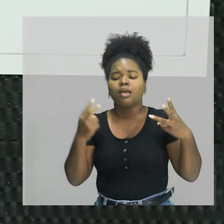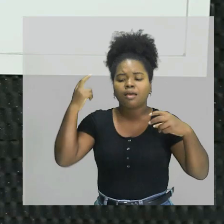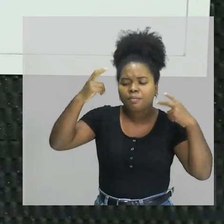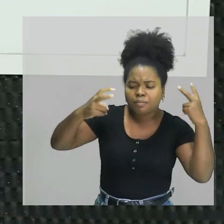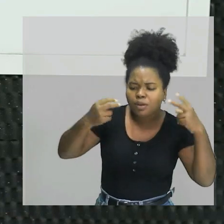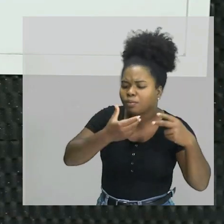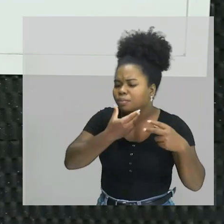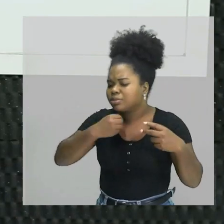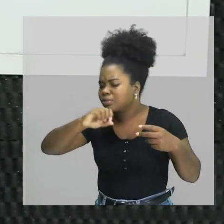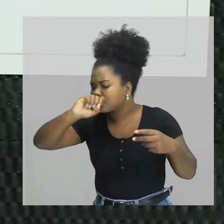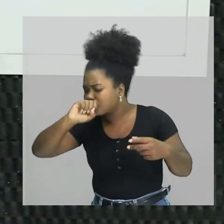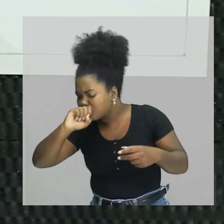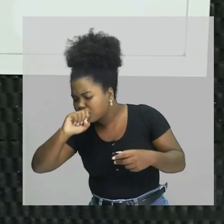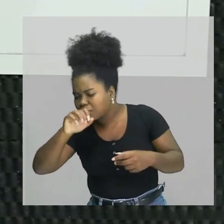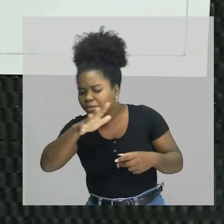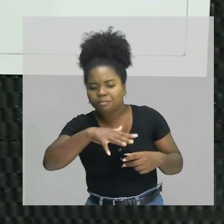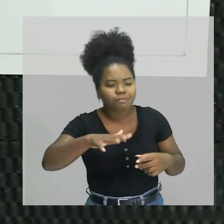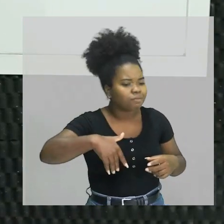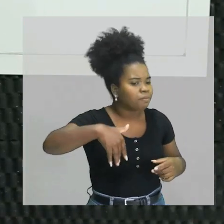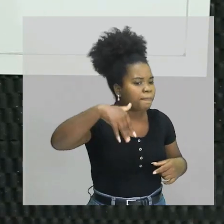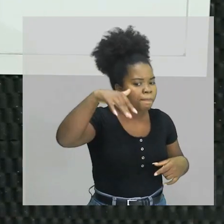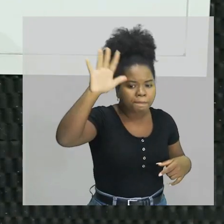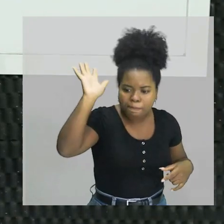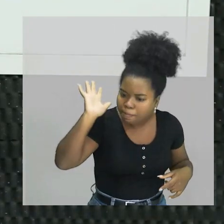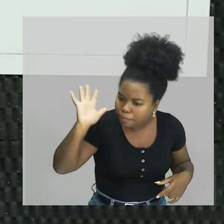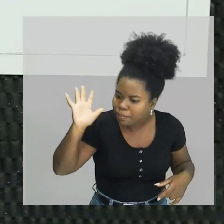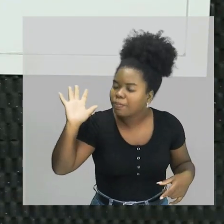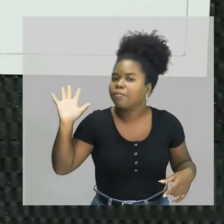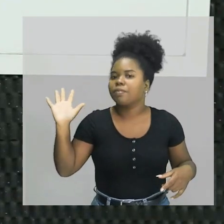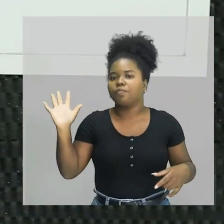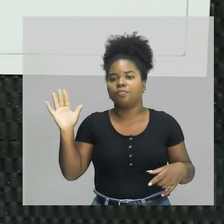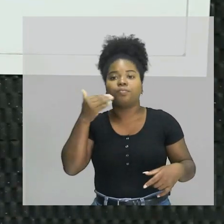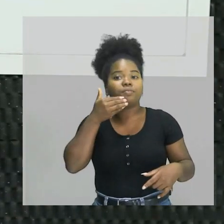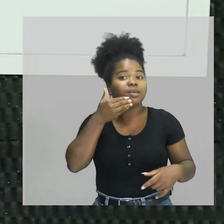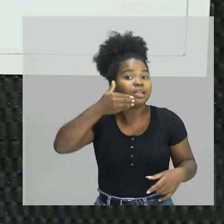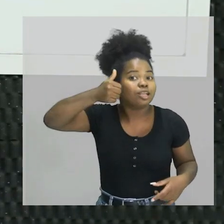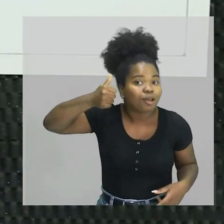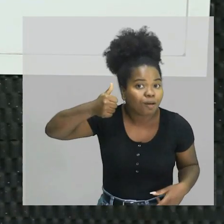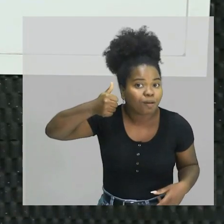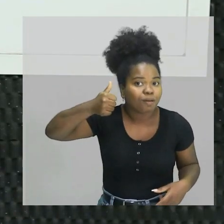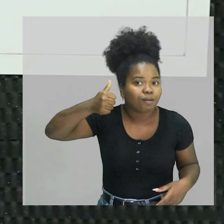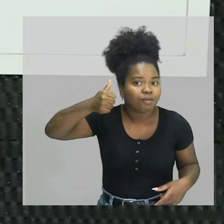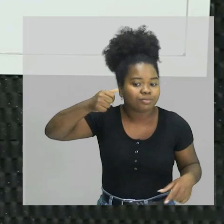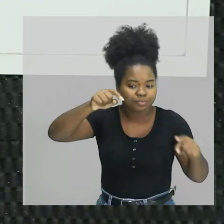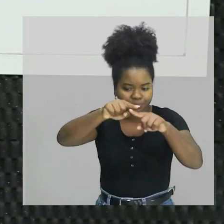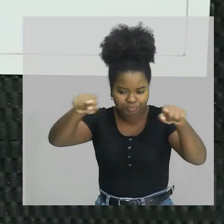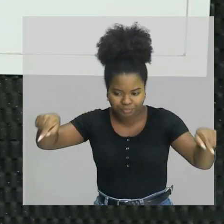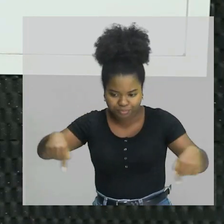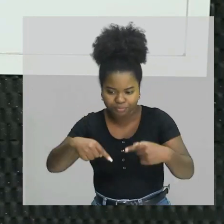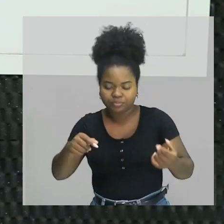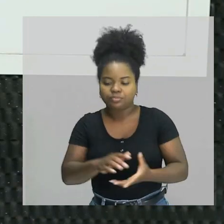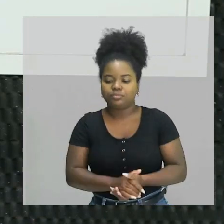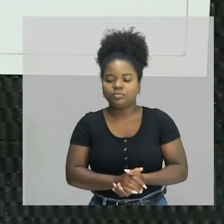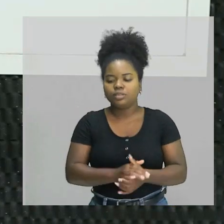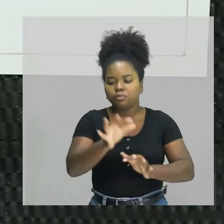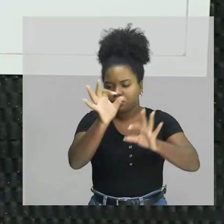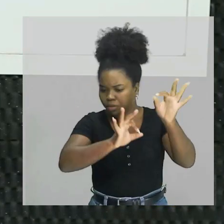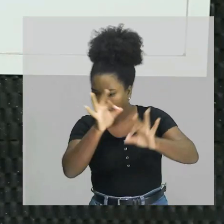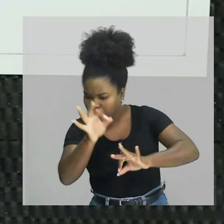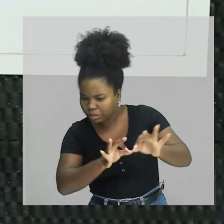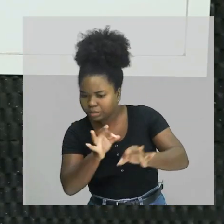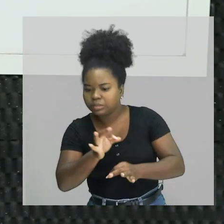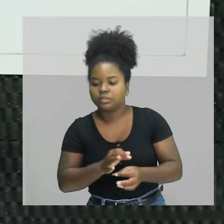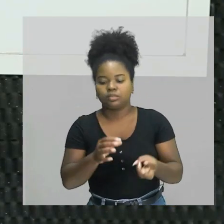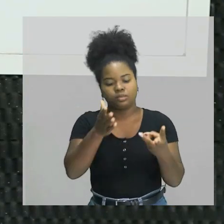área mais valiosa do terreno, a preocupação dele é fazer uma divisão de modo que essa